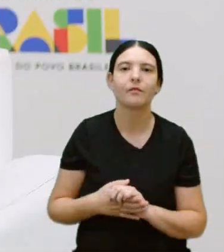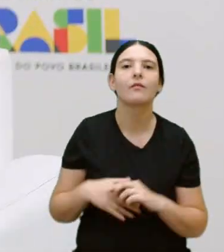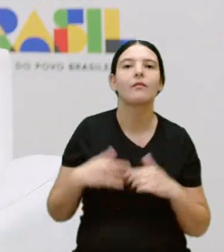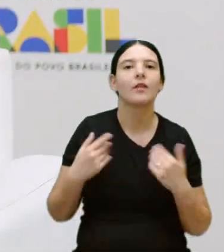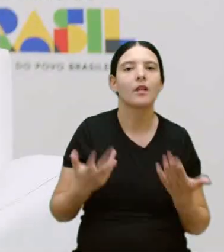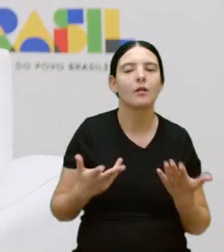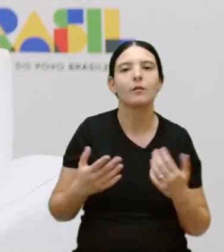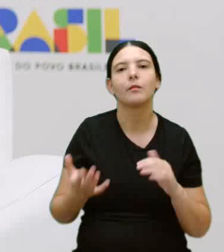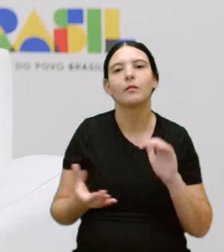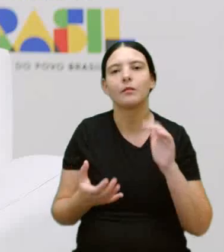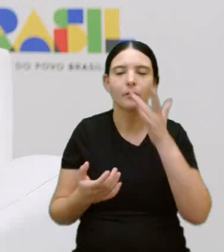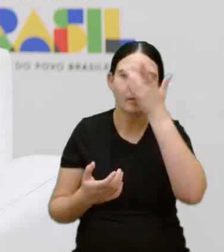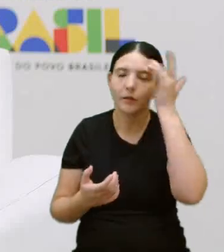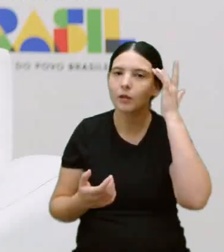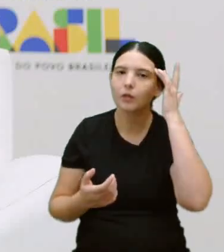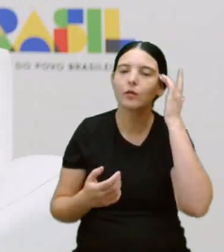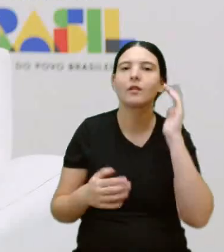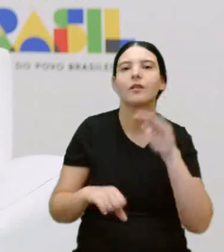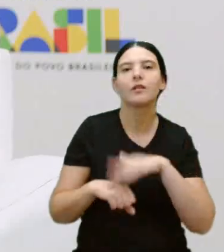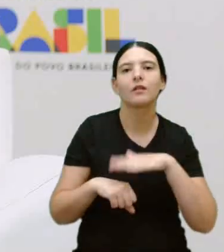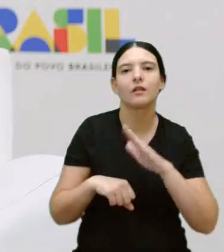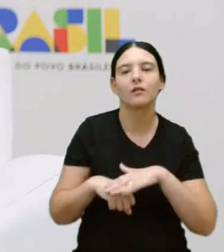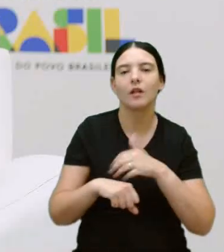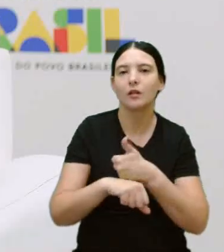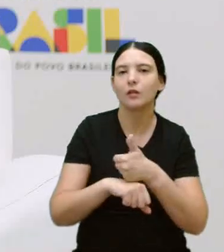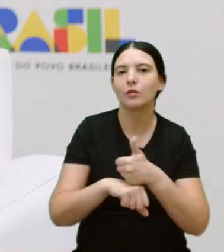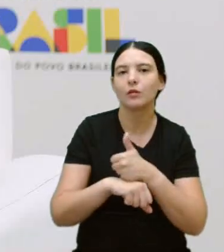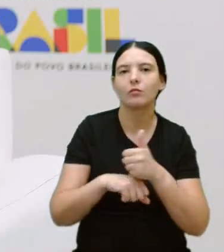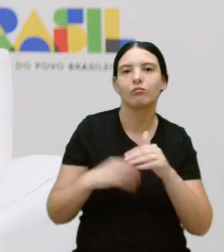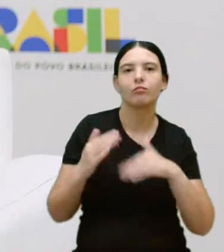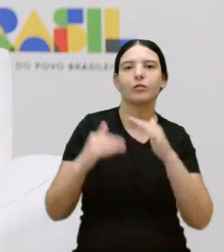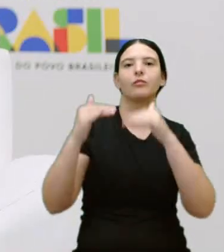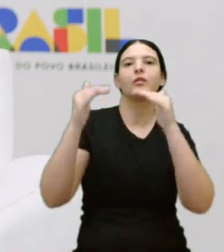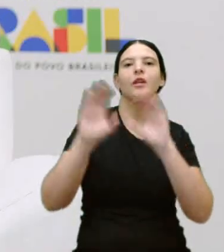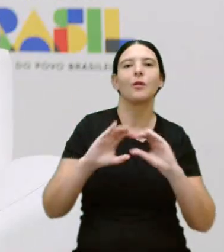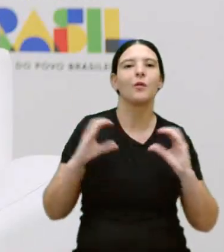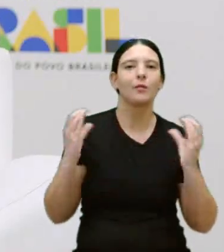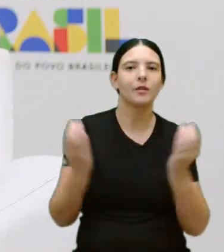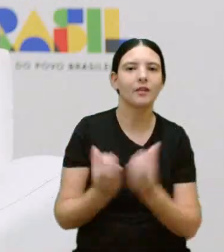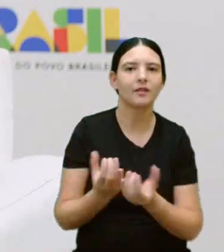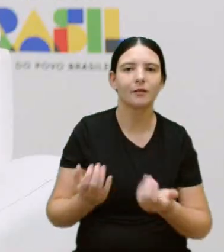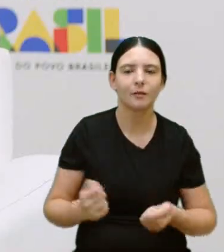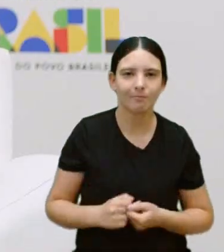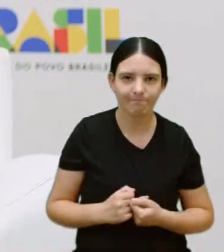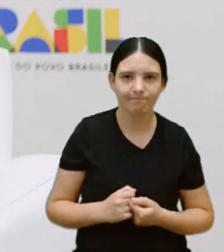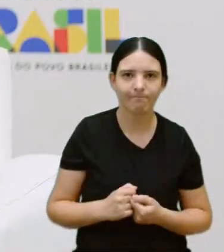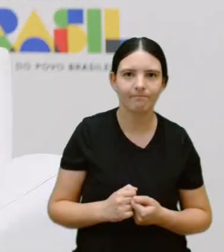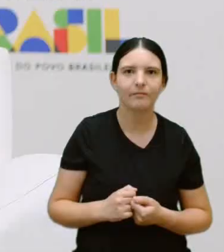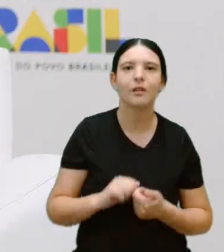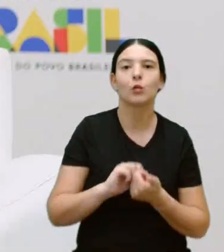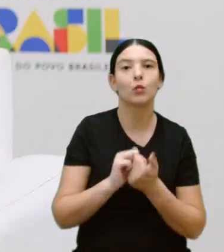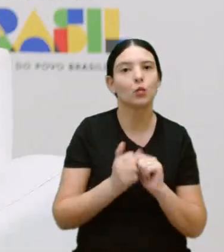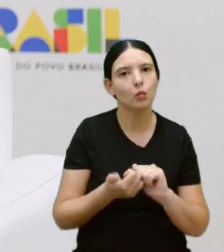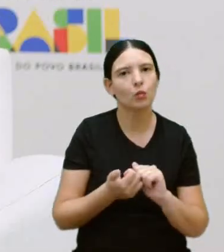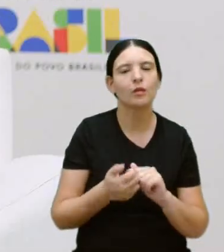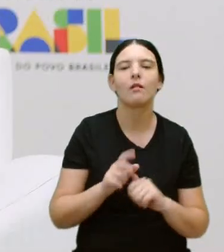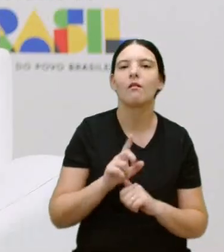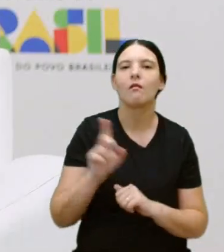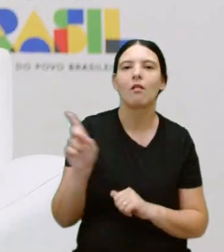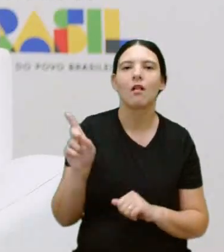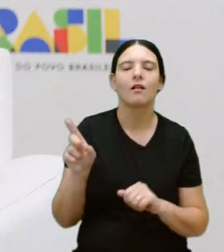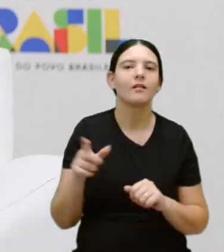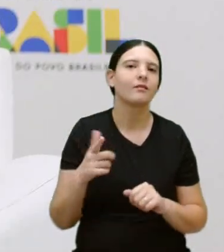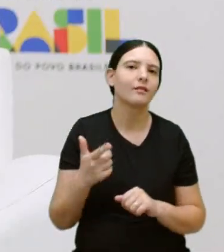você faz o seu talento enriquecer a comunidade. Esse é o jogo. O que acontece? E lá, eles não usam só